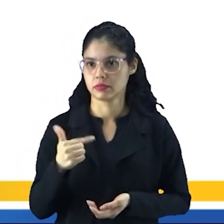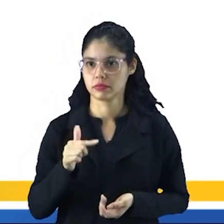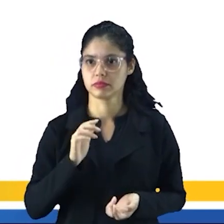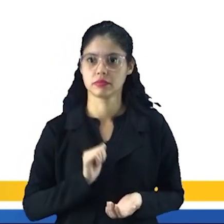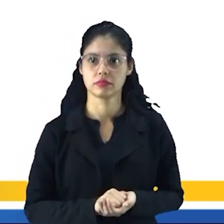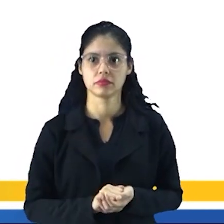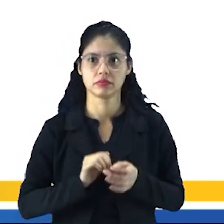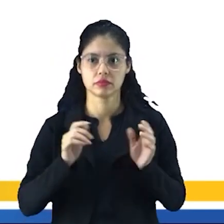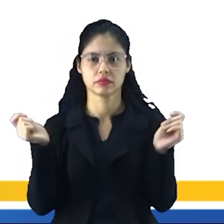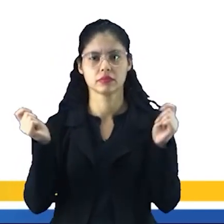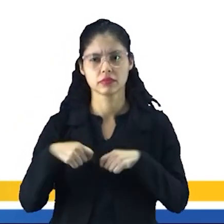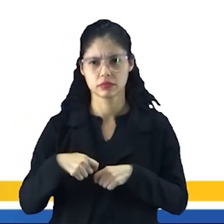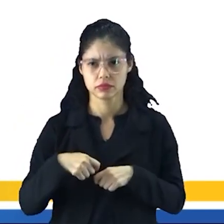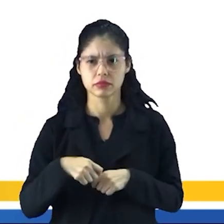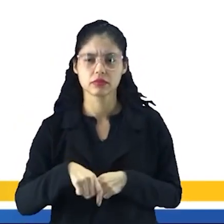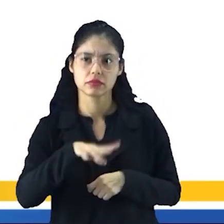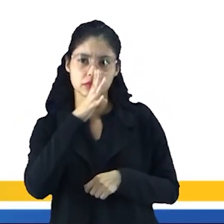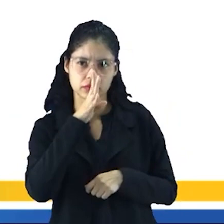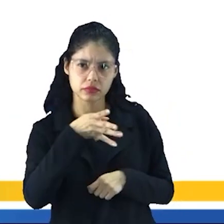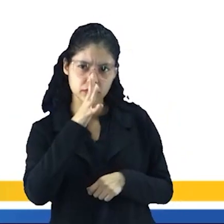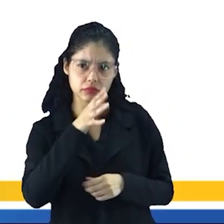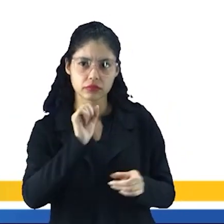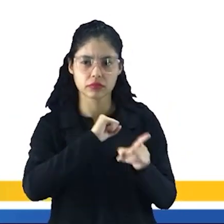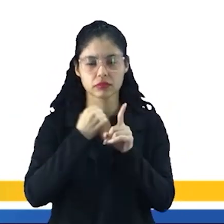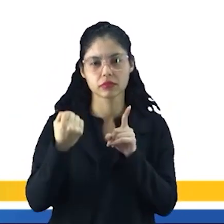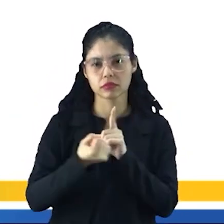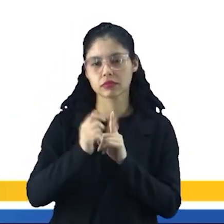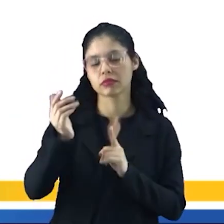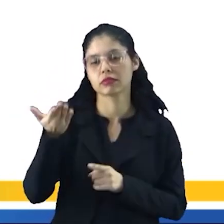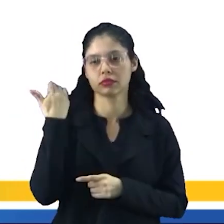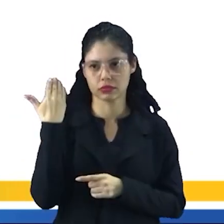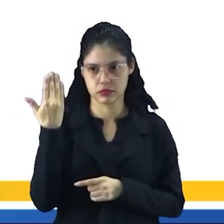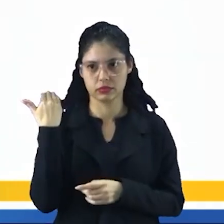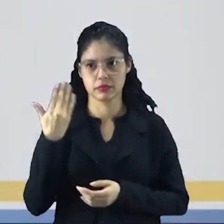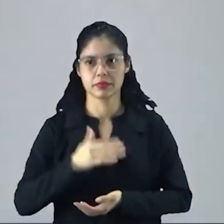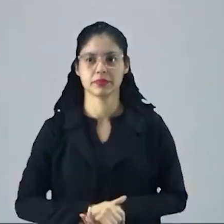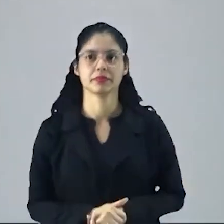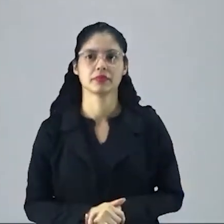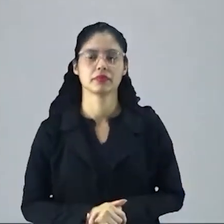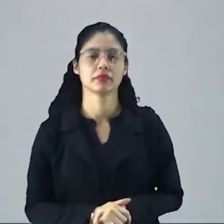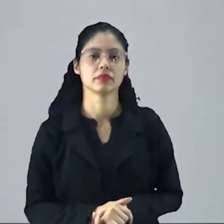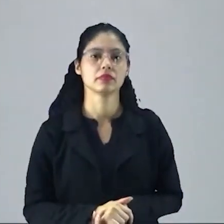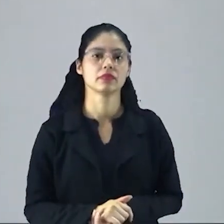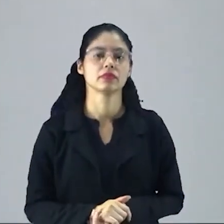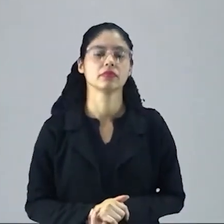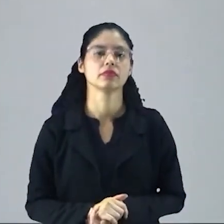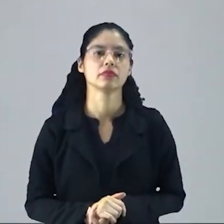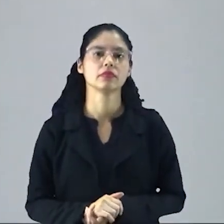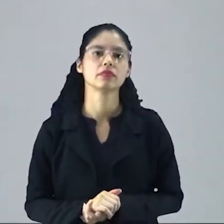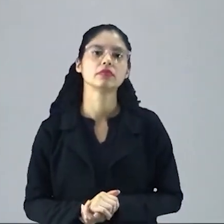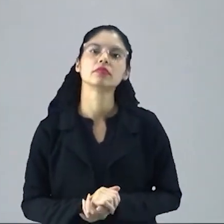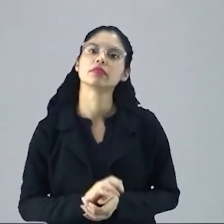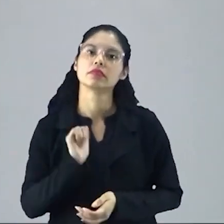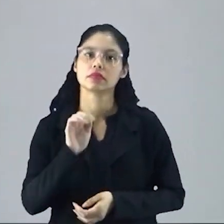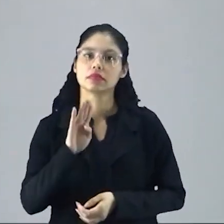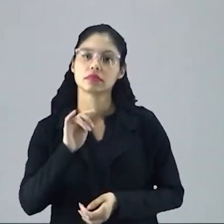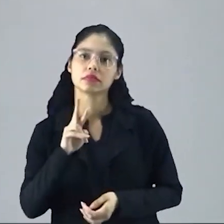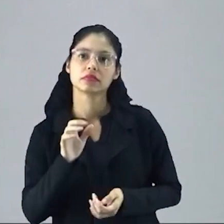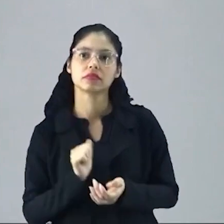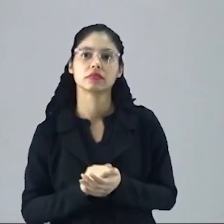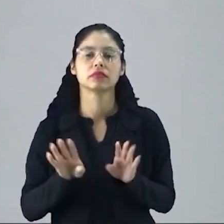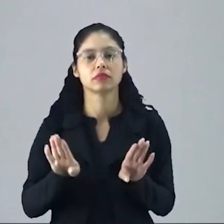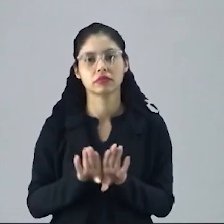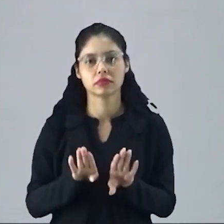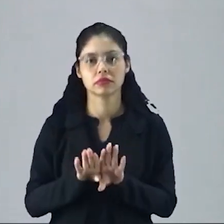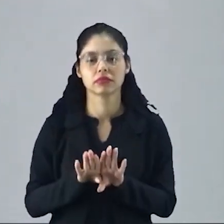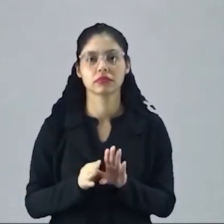muito, sendo, então, uma possível crítica à sociedade daquela época. Essa obra Bapuru,